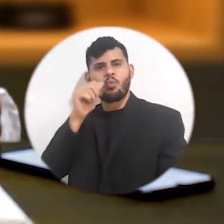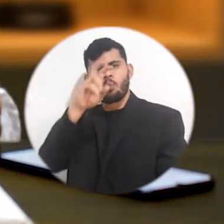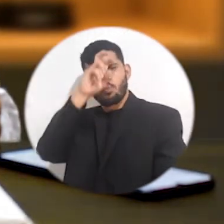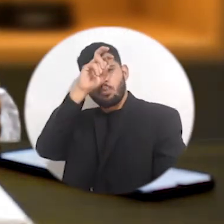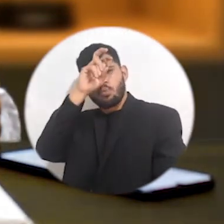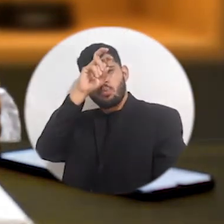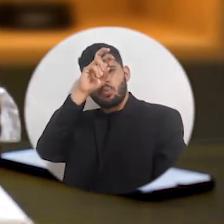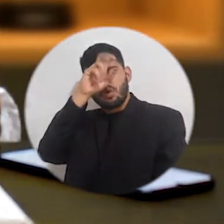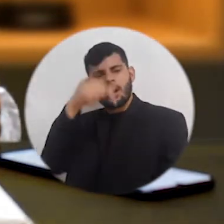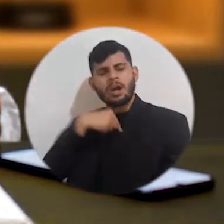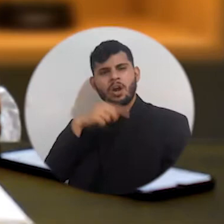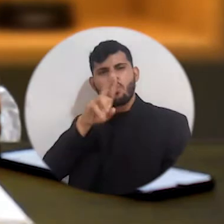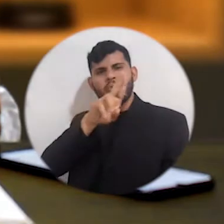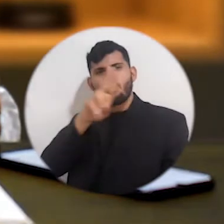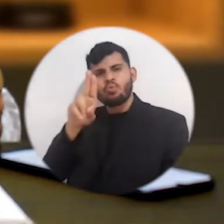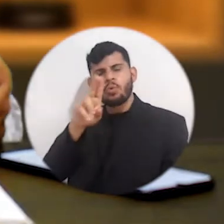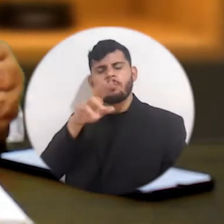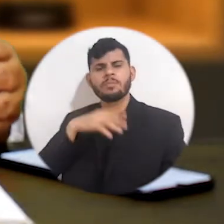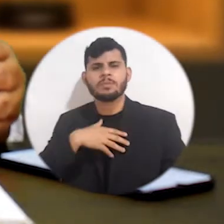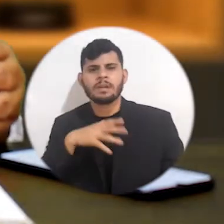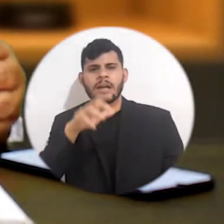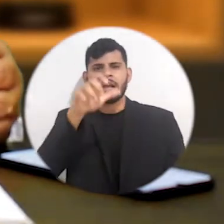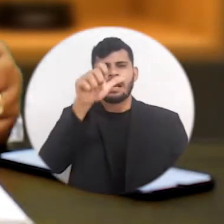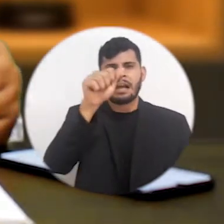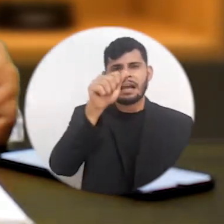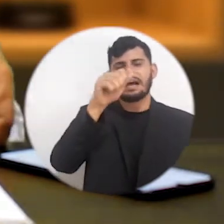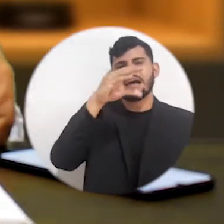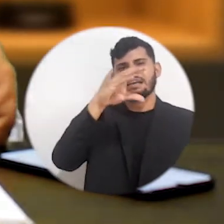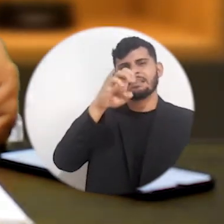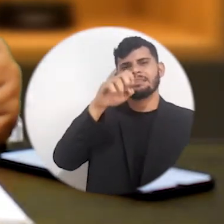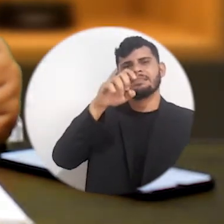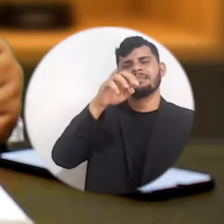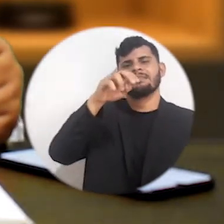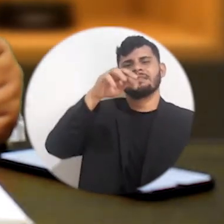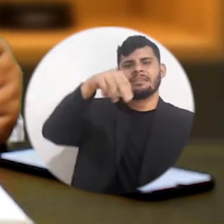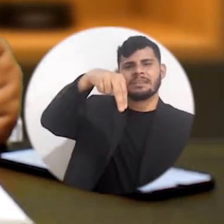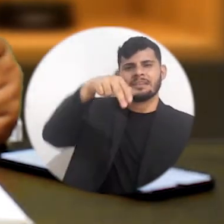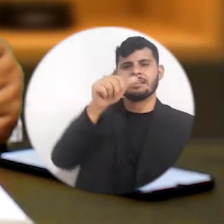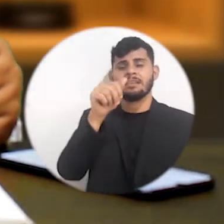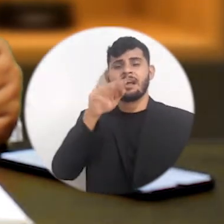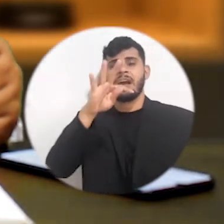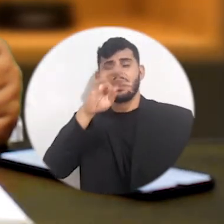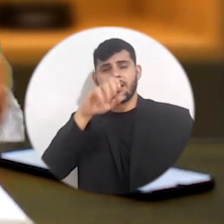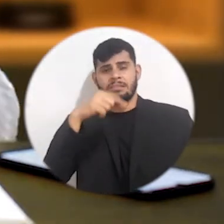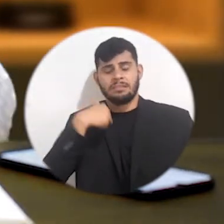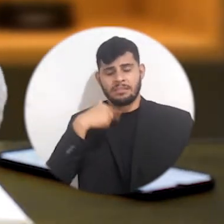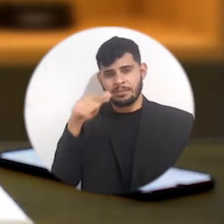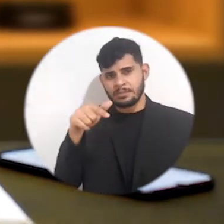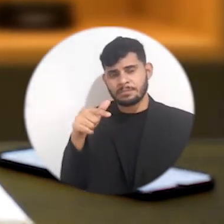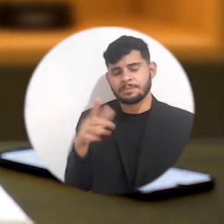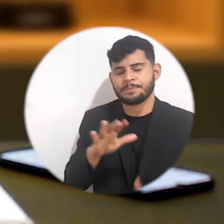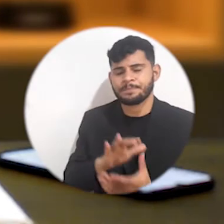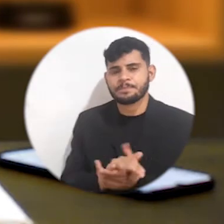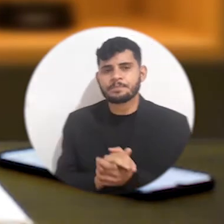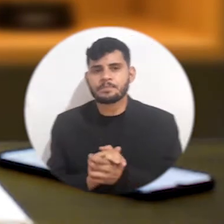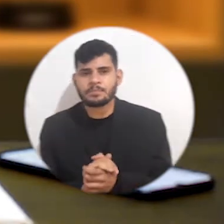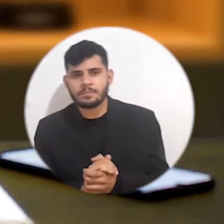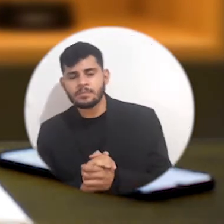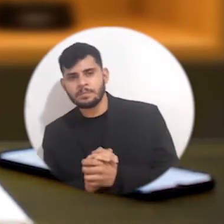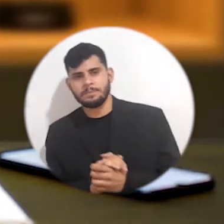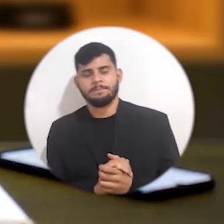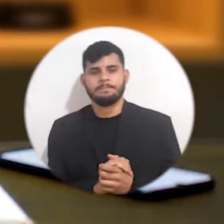egípcia. O nome se chamava Asenate ou Asenate, né? Conforme a tradução, não